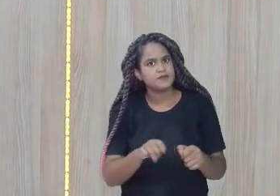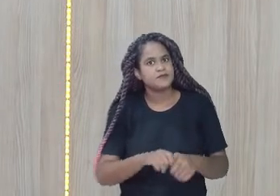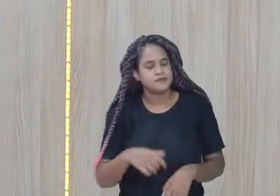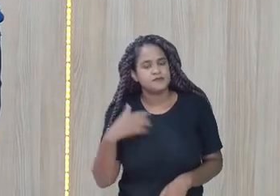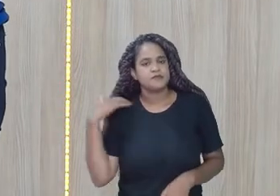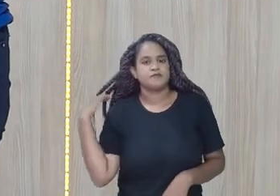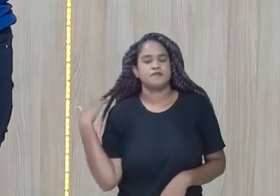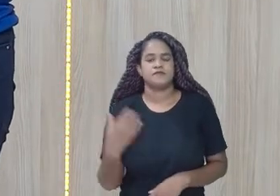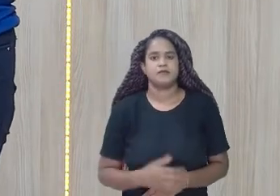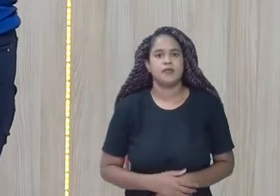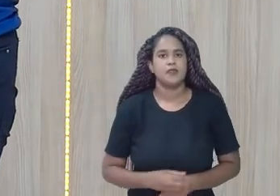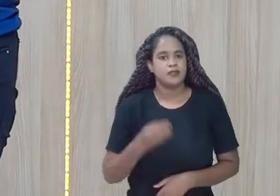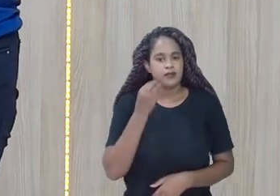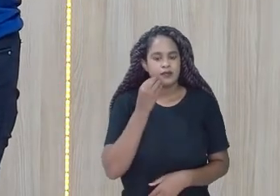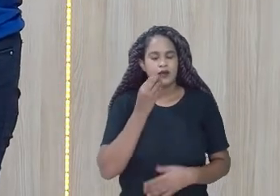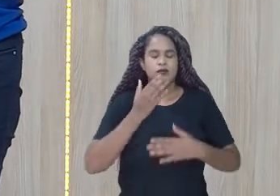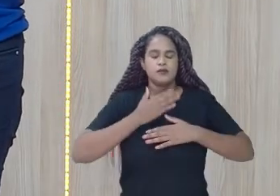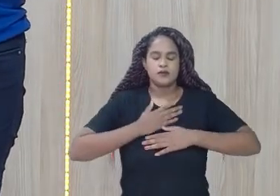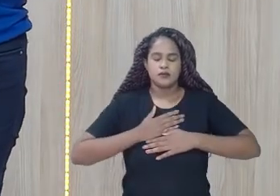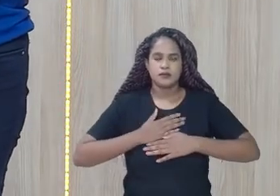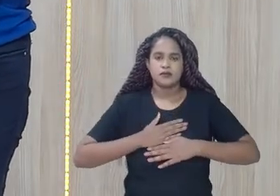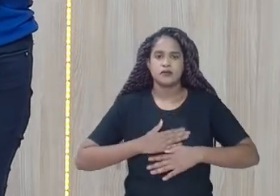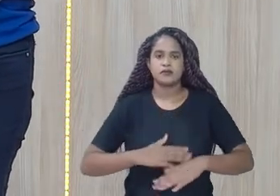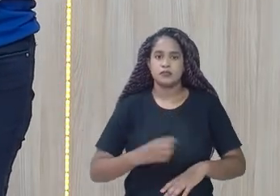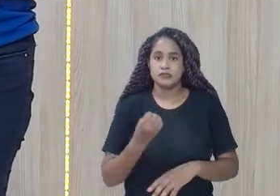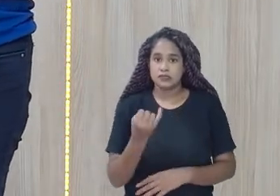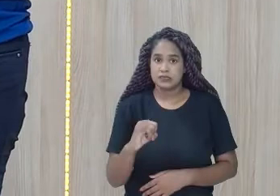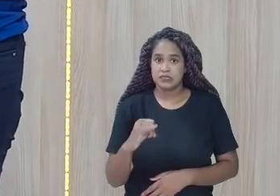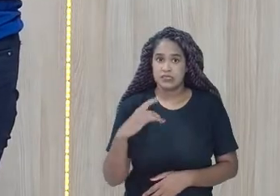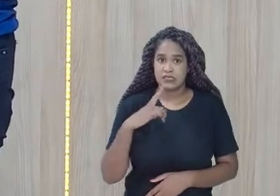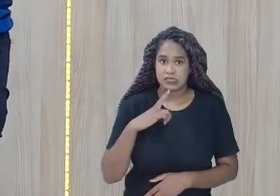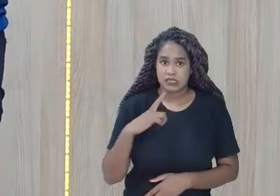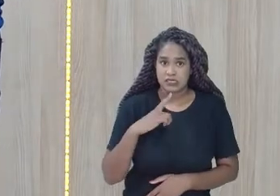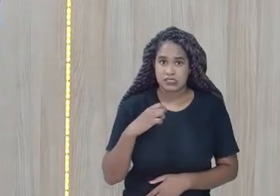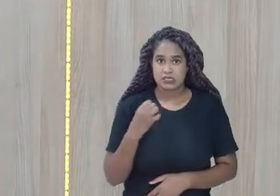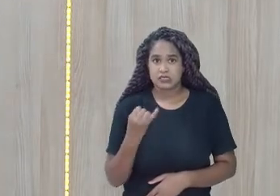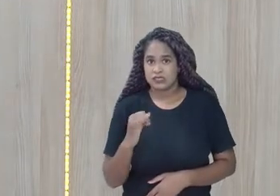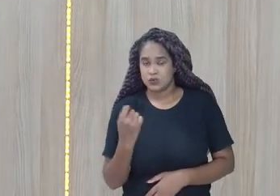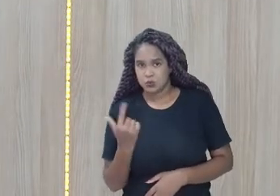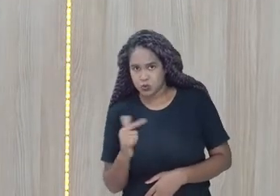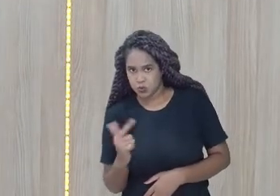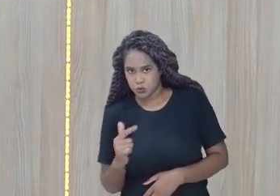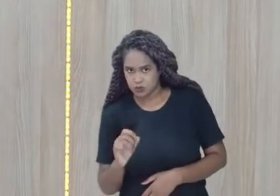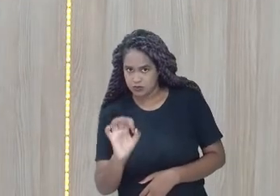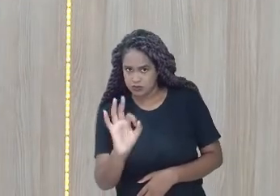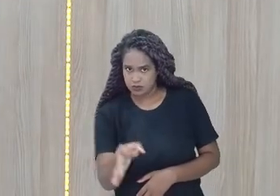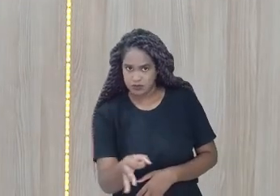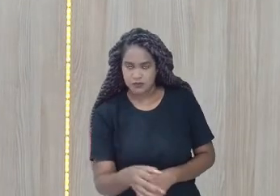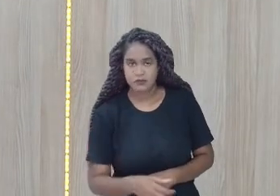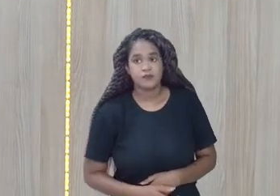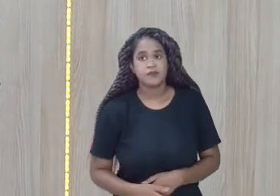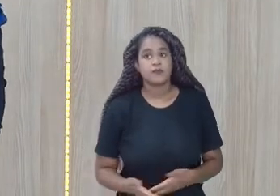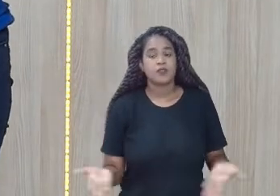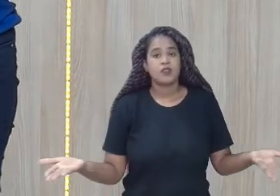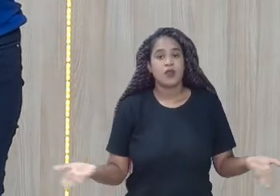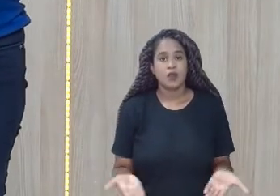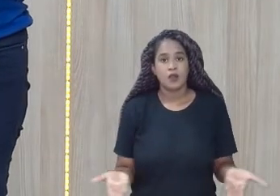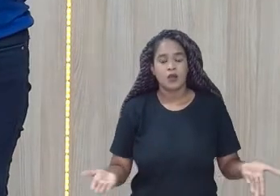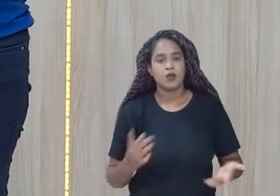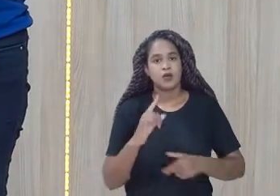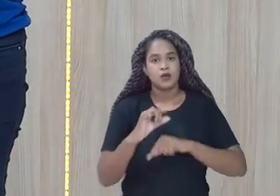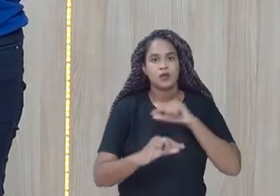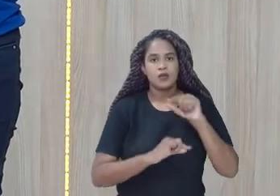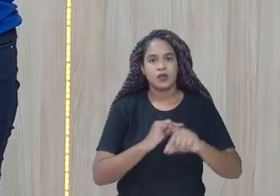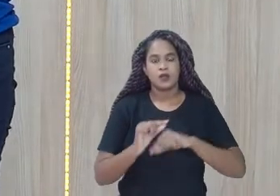mais tranquilo se realmente está com o vírus ou não. E aqui uma diferençazinha